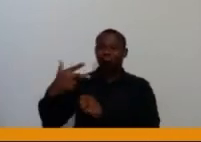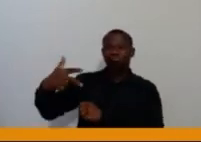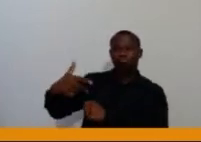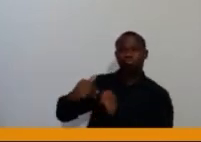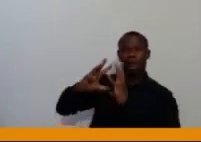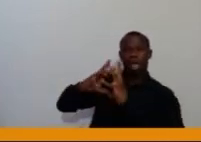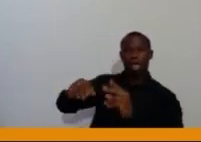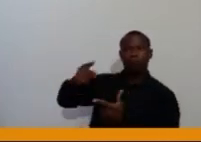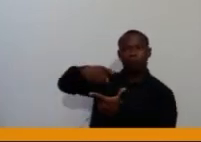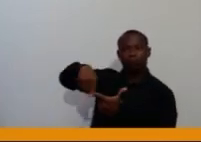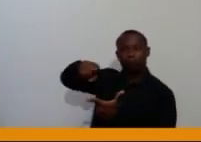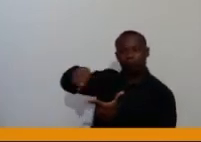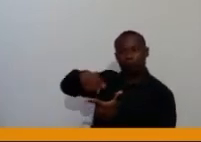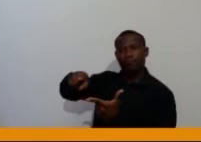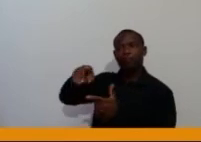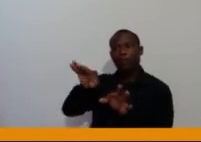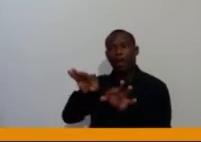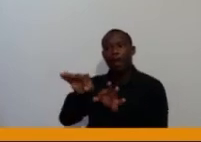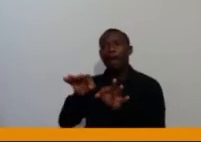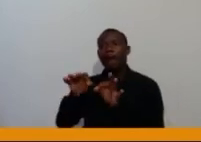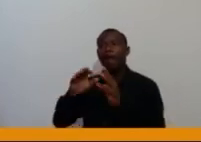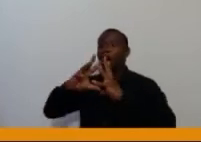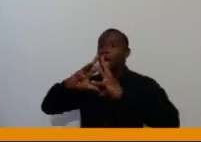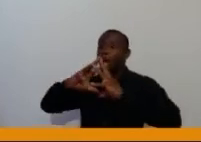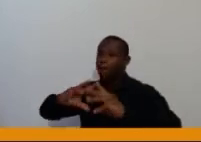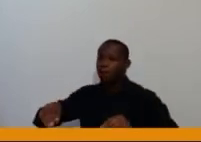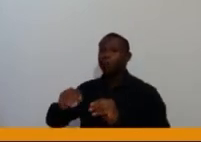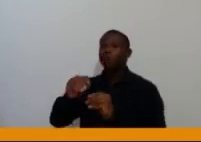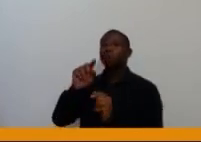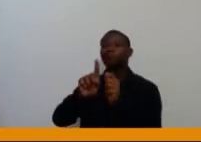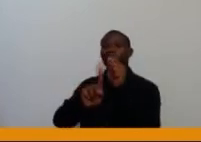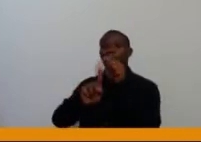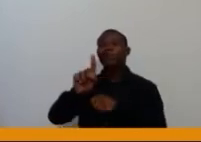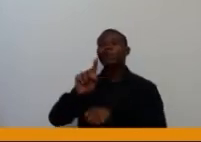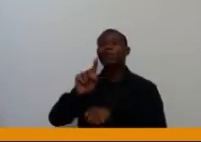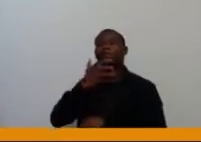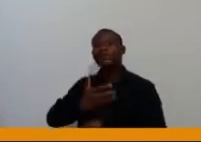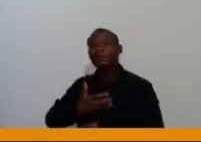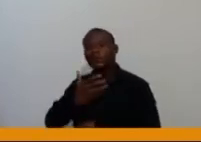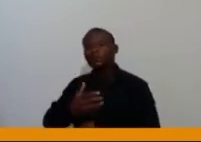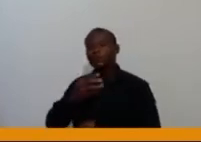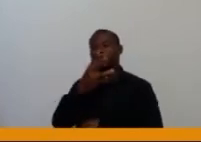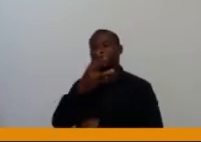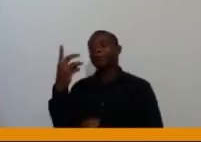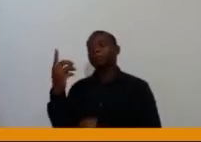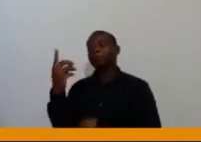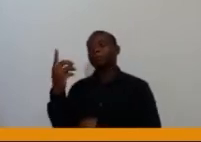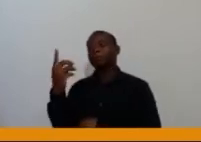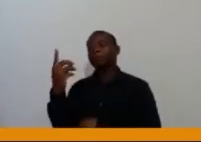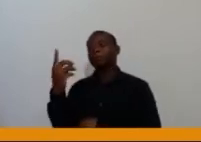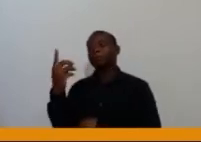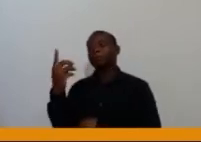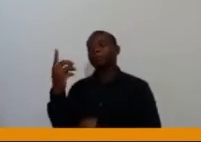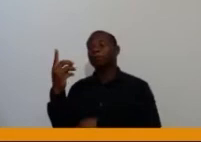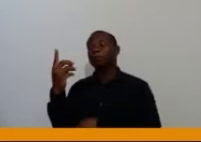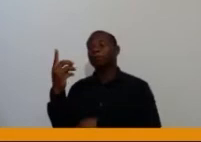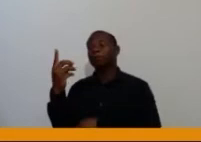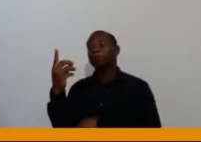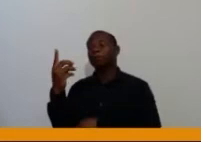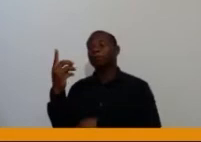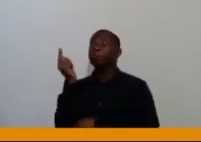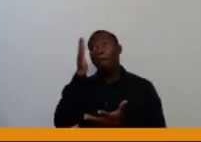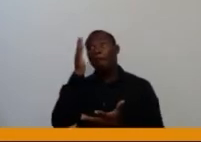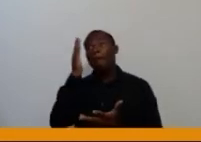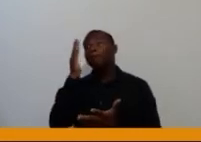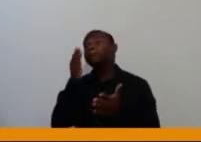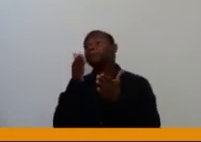pública se estabilizar, a gente provavelmente vai ter uma situação de calamidade pública. Isso permitiu ao SENAC